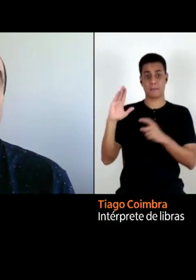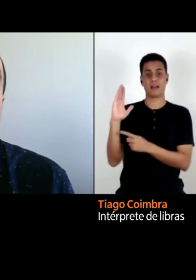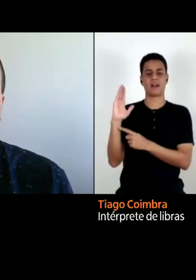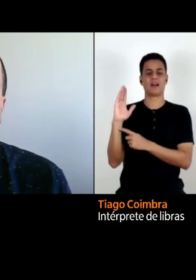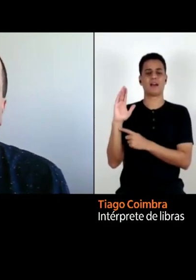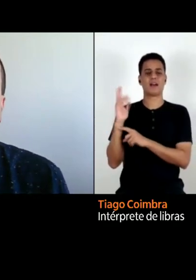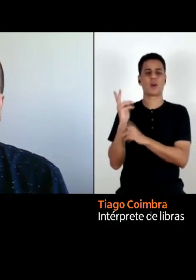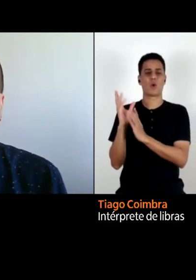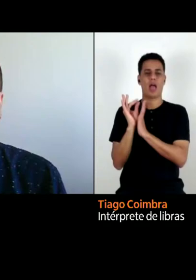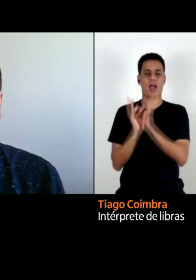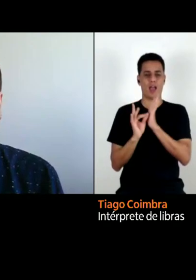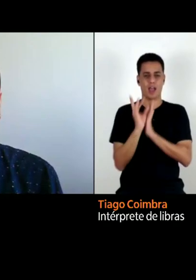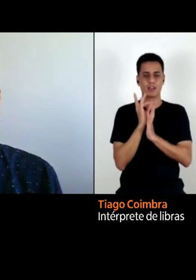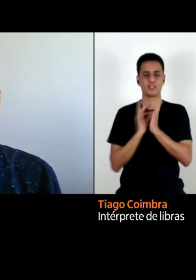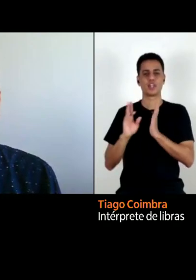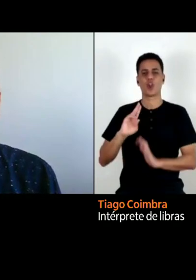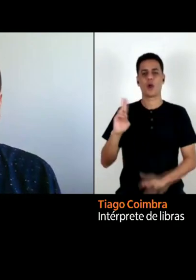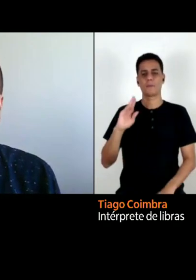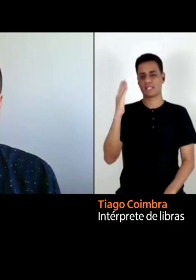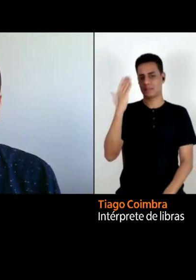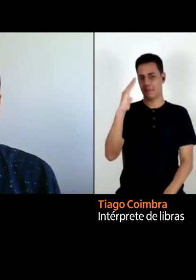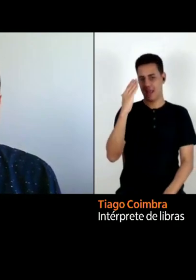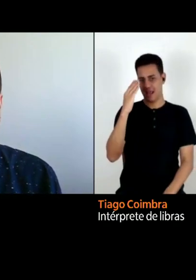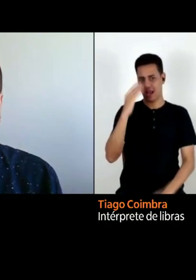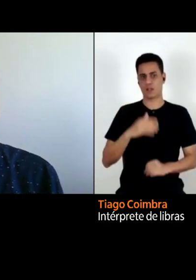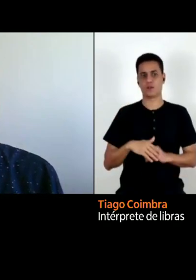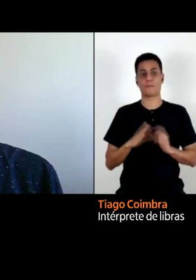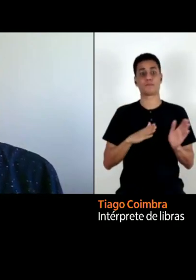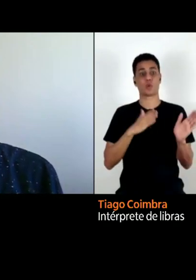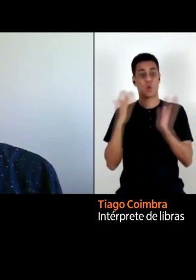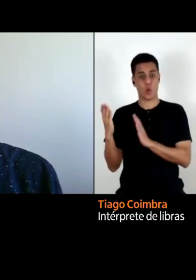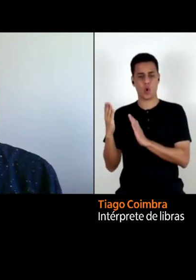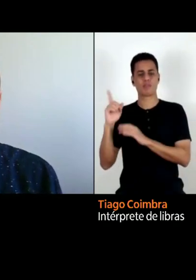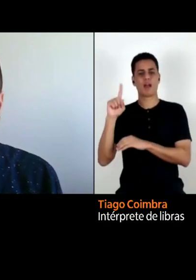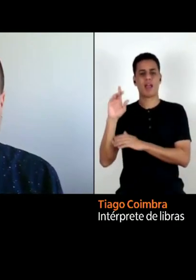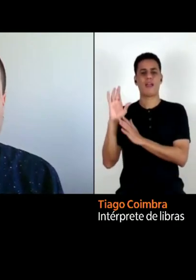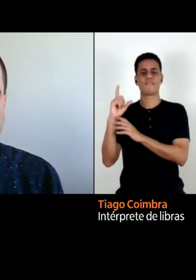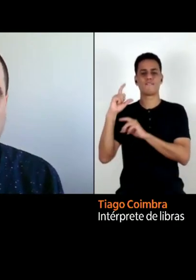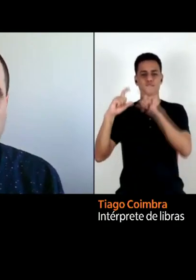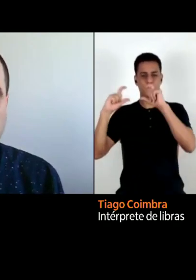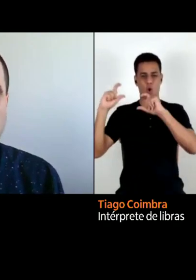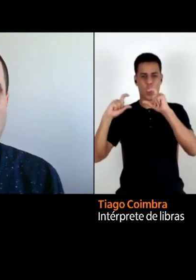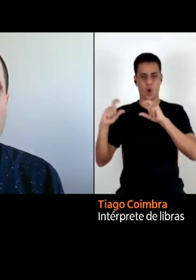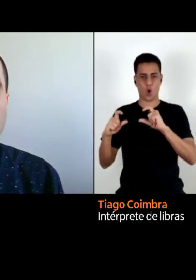1964, e uma colagem de fotogramas reapropriados de A Movie.